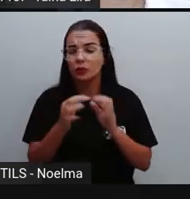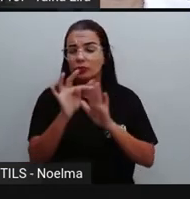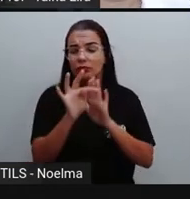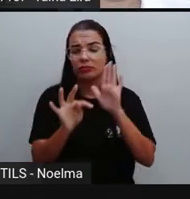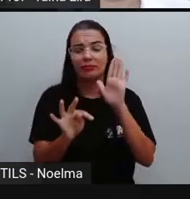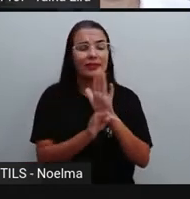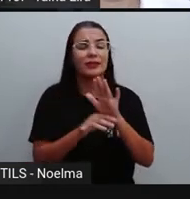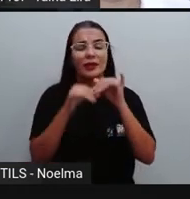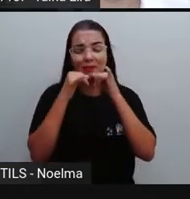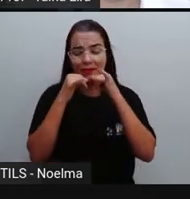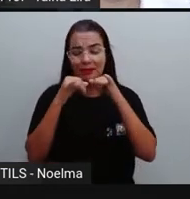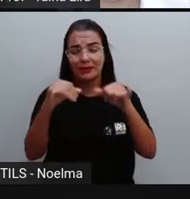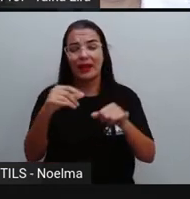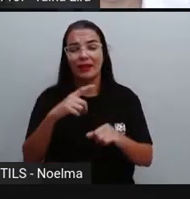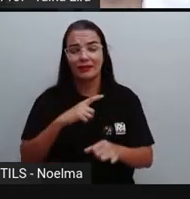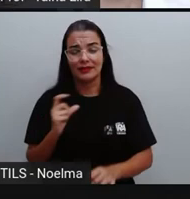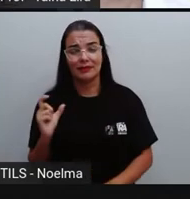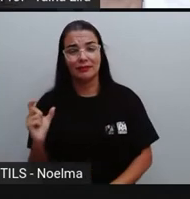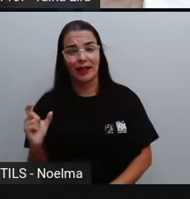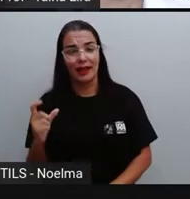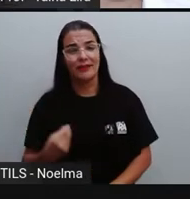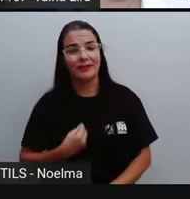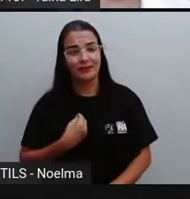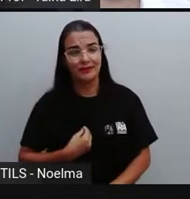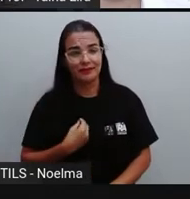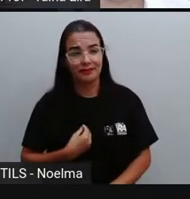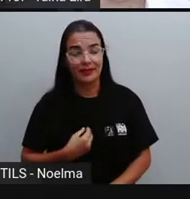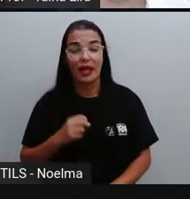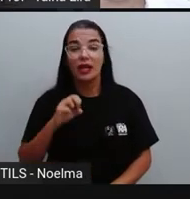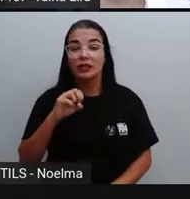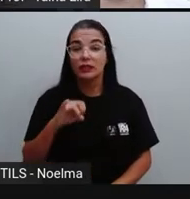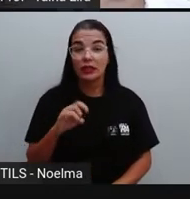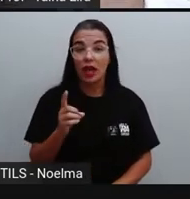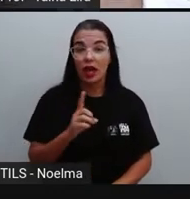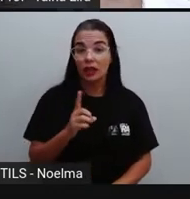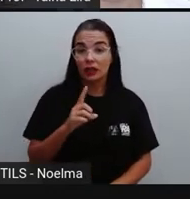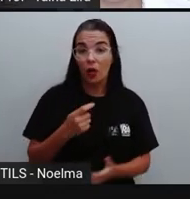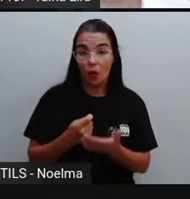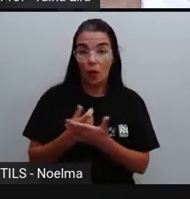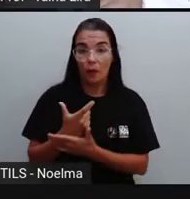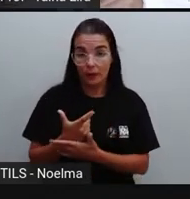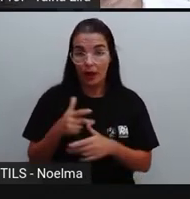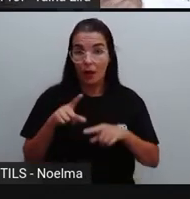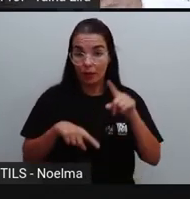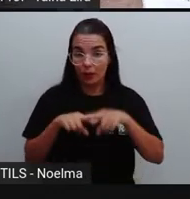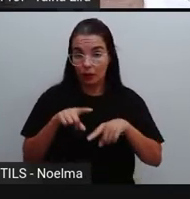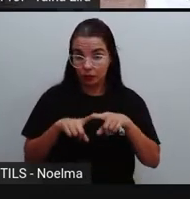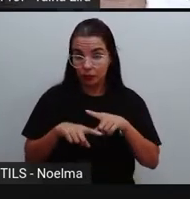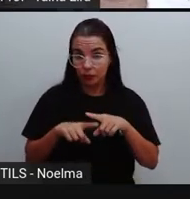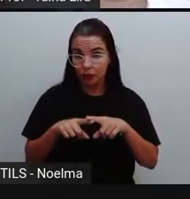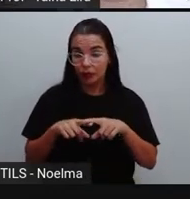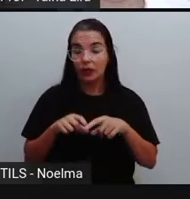essas palavrinhas vão estar presentes. Se não for para comprar um produto, vai ser, né, para